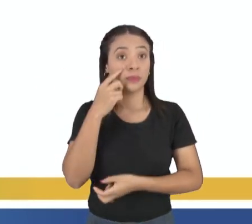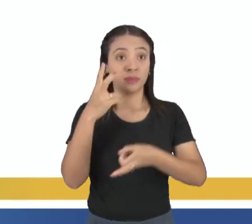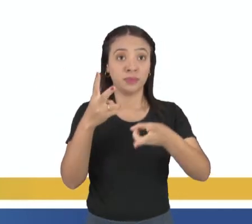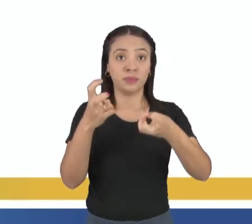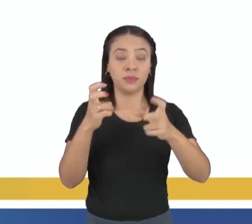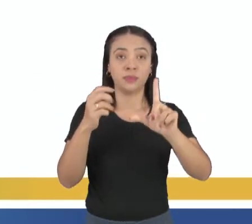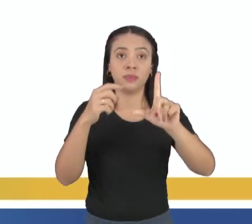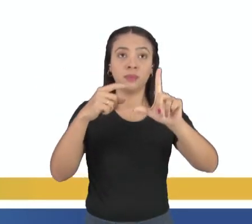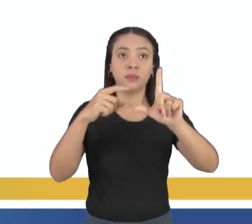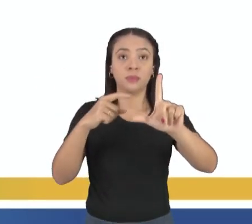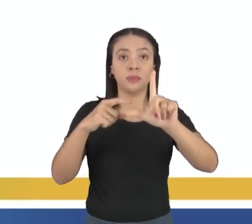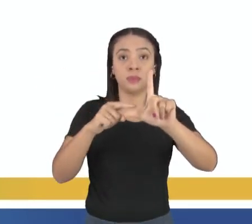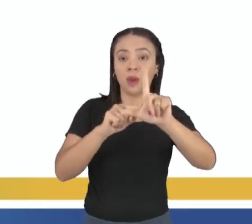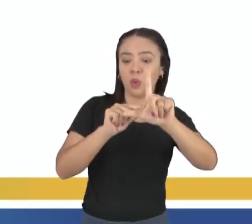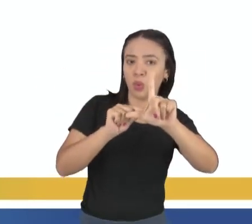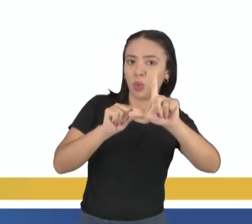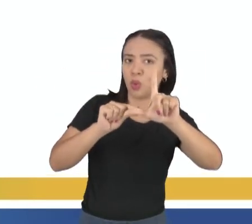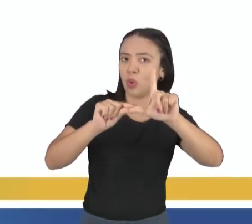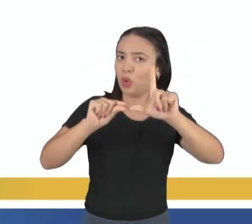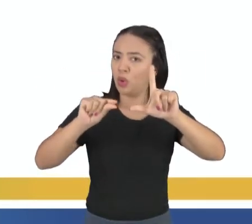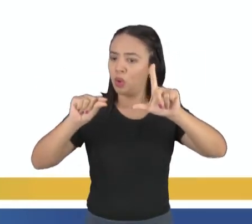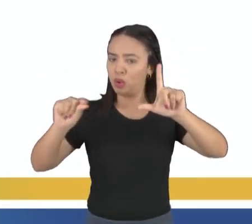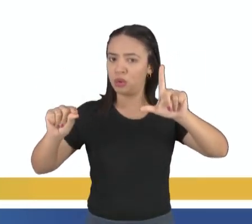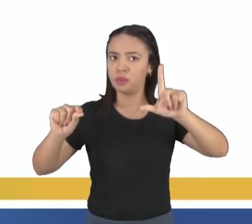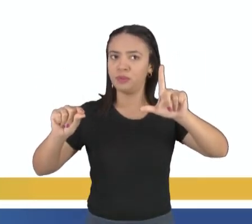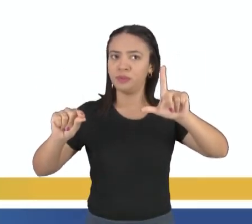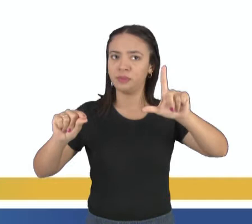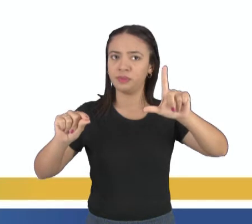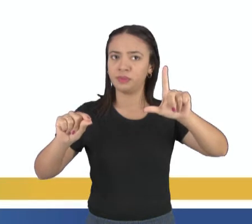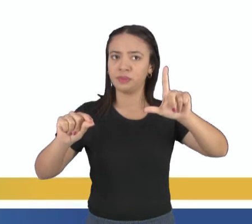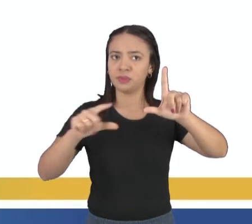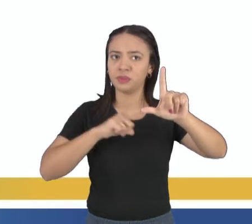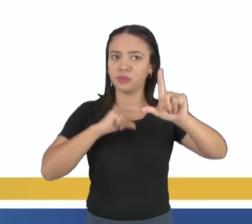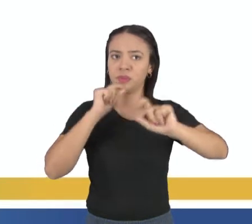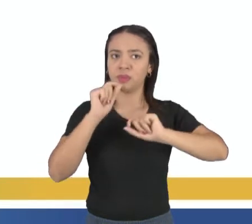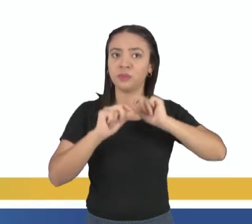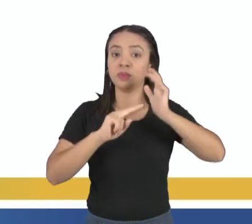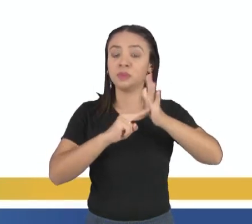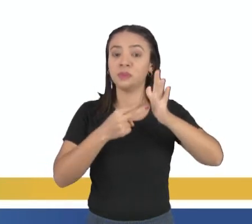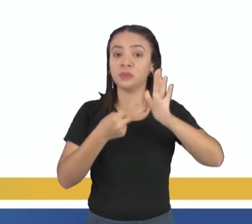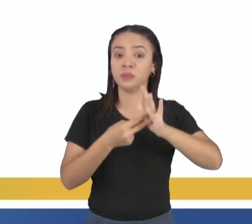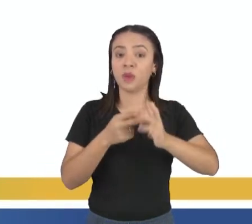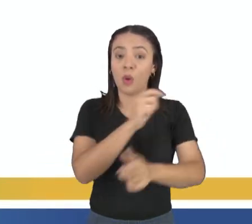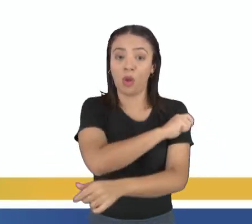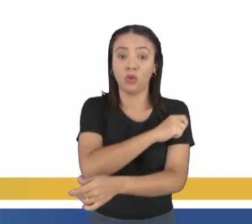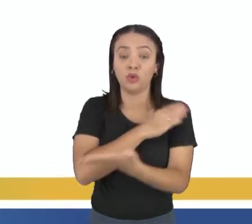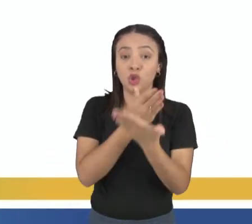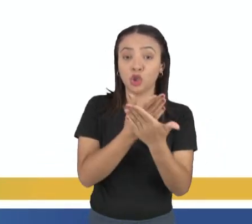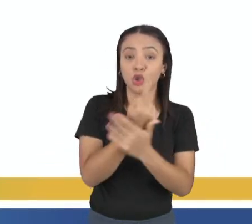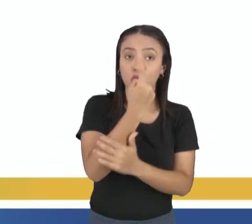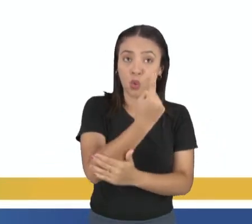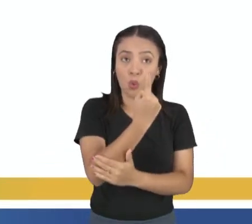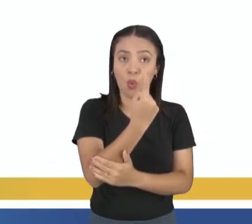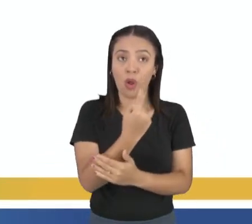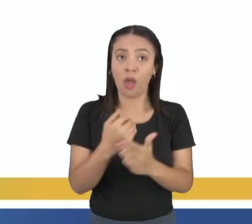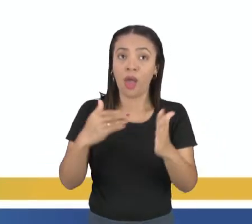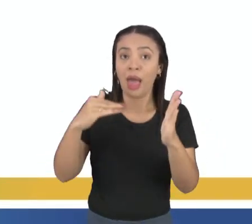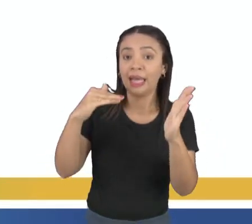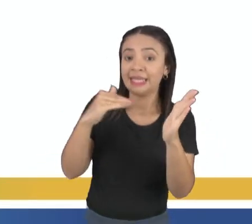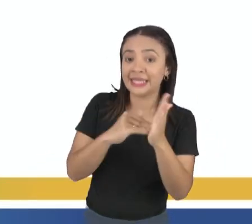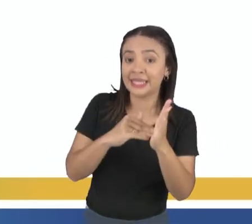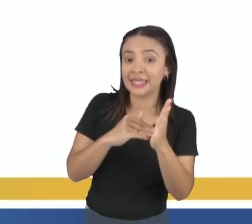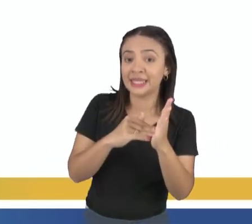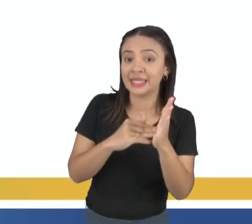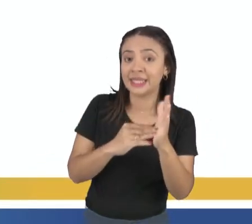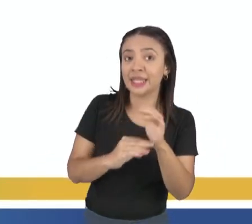no eixo horizontal, eu coloquei esse tracinho aqui, indicando que o aluno estuda de 1 hora a 1 hora